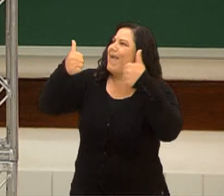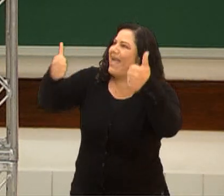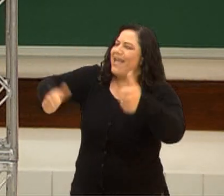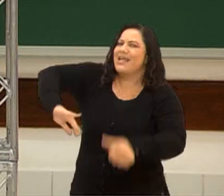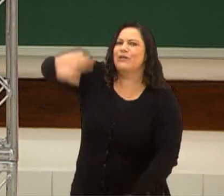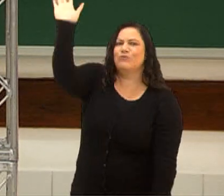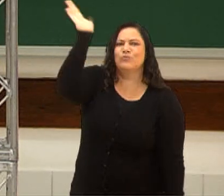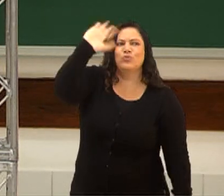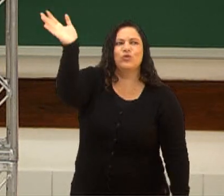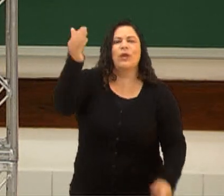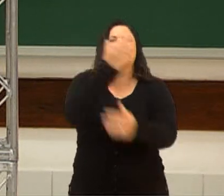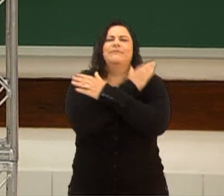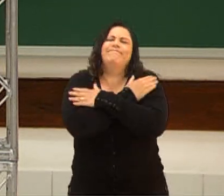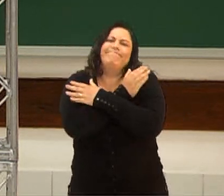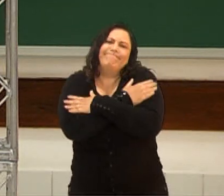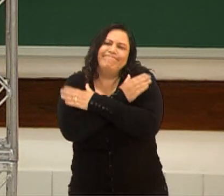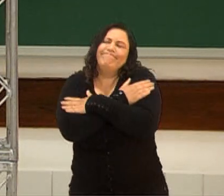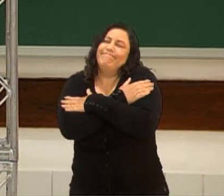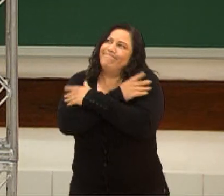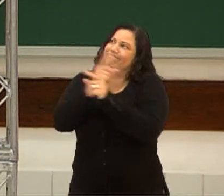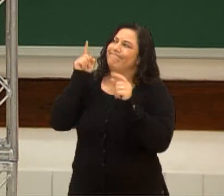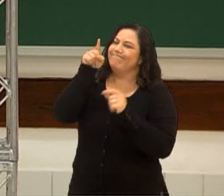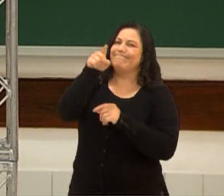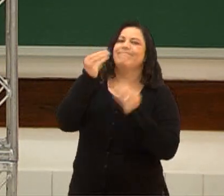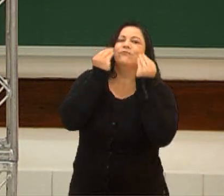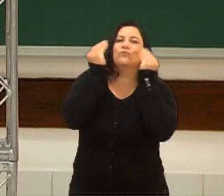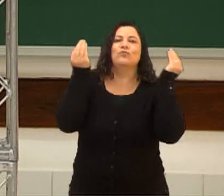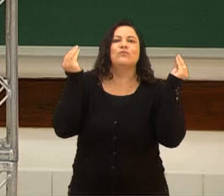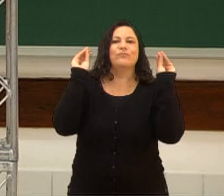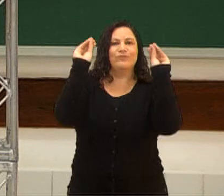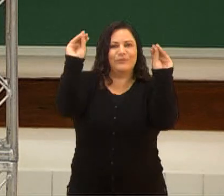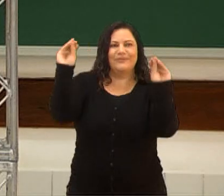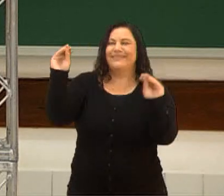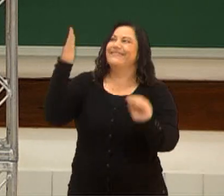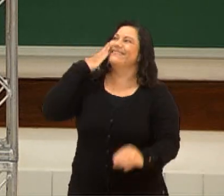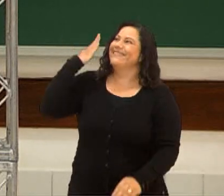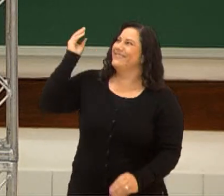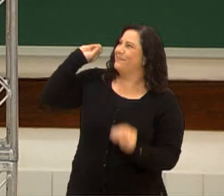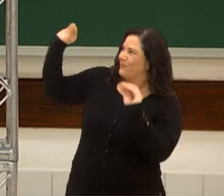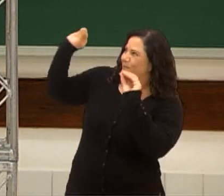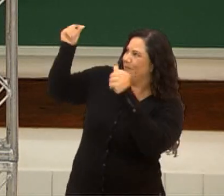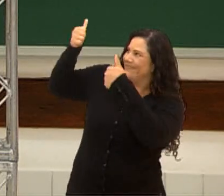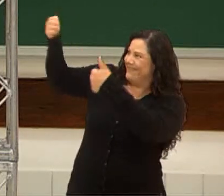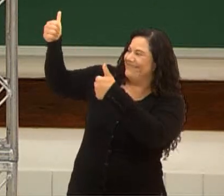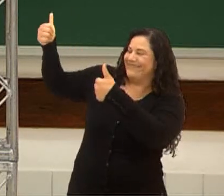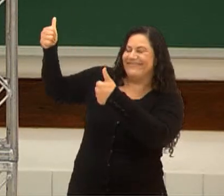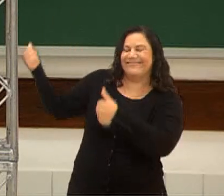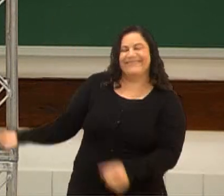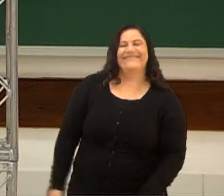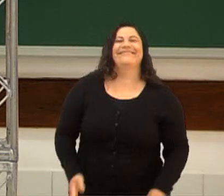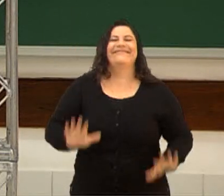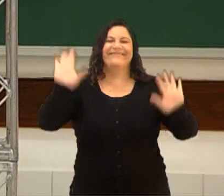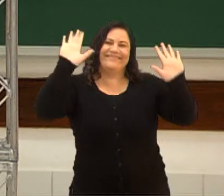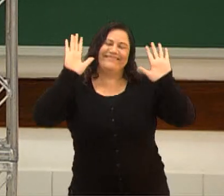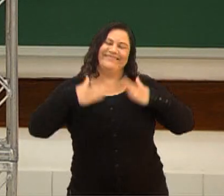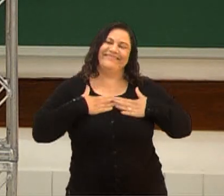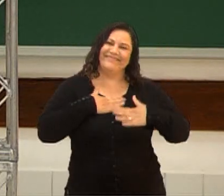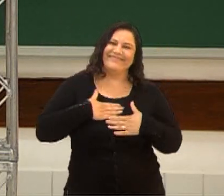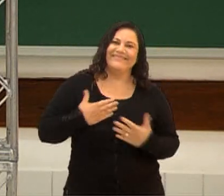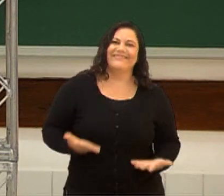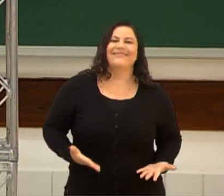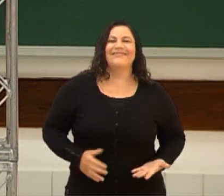tchau. Ó, um forte abraço para vocês, um beijo e vamos que vamos. Foi um prazer.